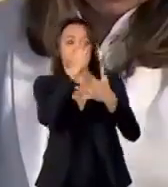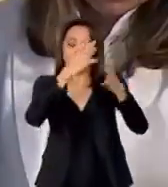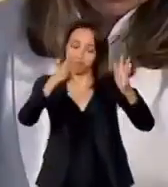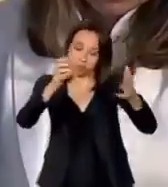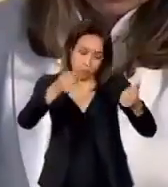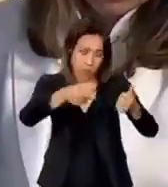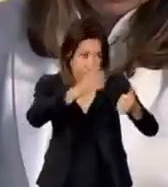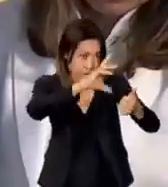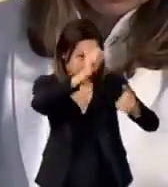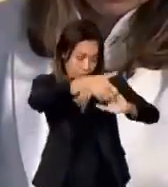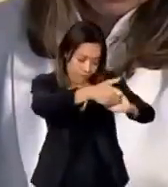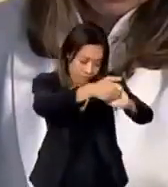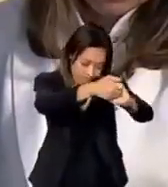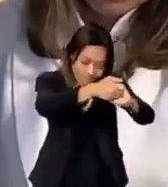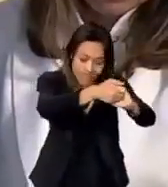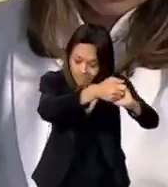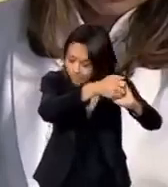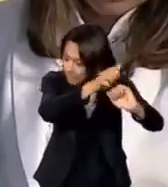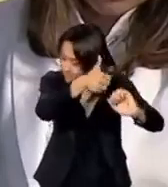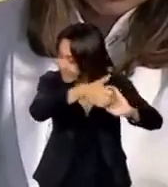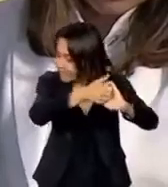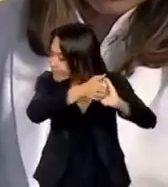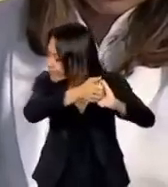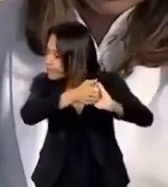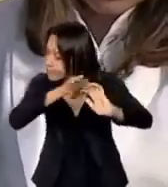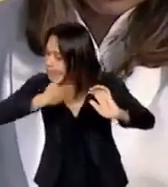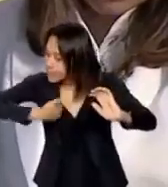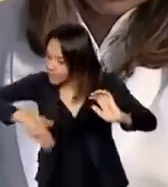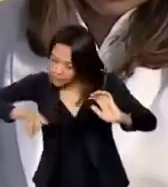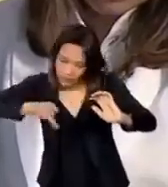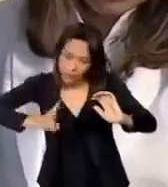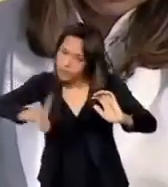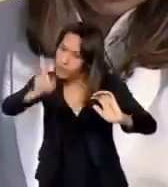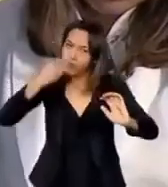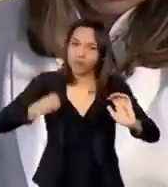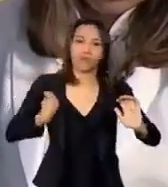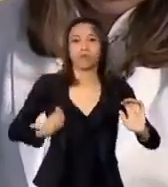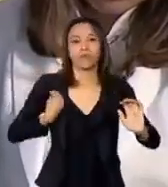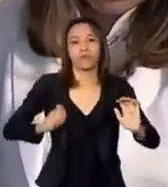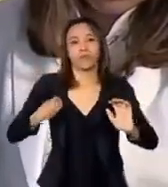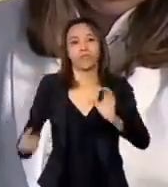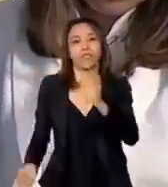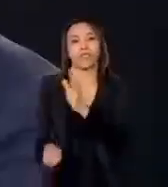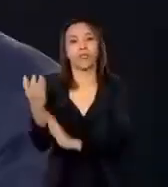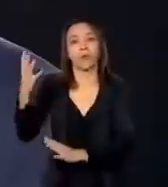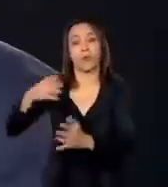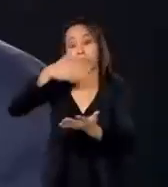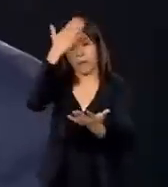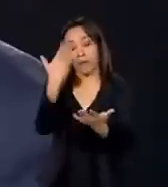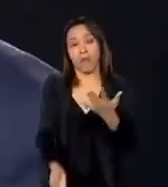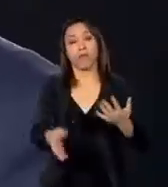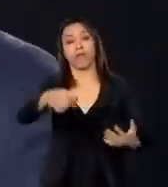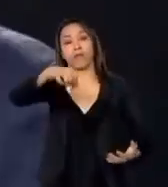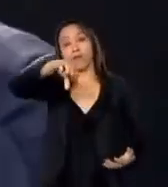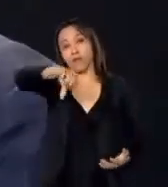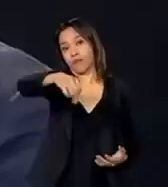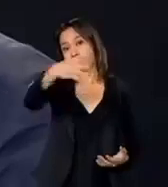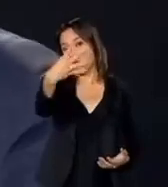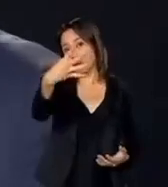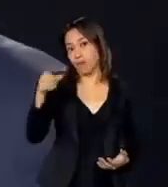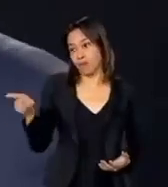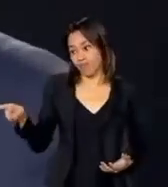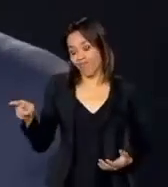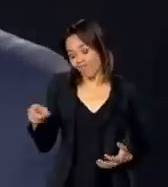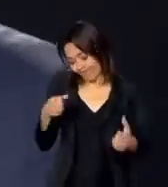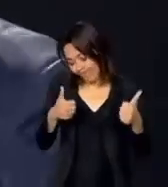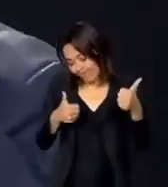cumprimentou o vencedor e tocou a vida para frente para conhecer o Brasil e criar o Instituto Lula. Perdeu em 94, reconheceu